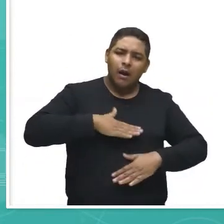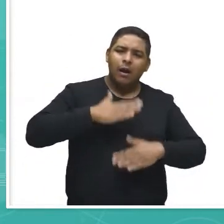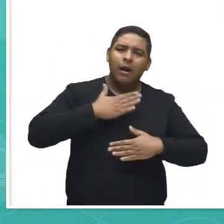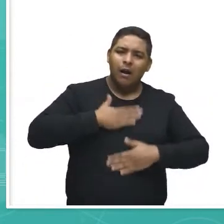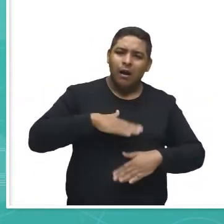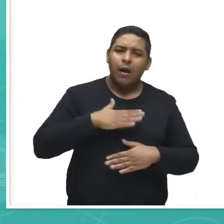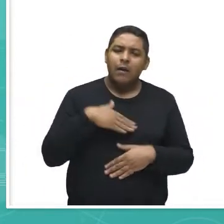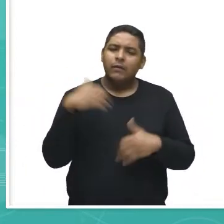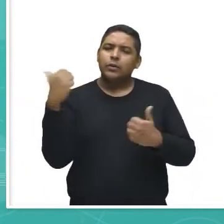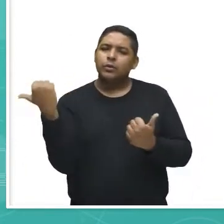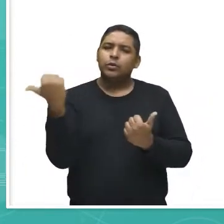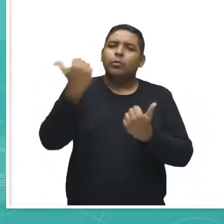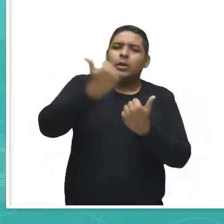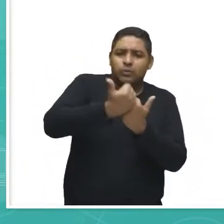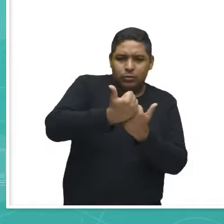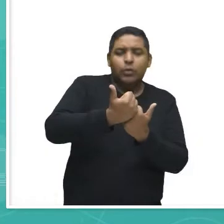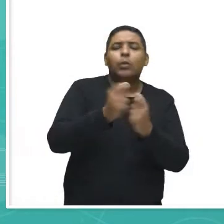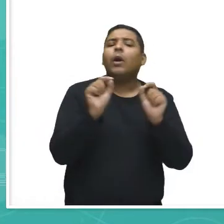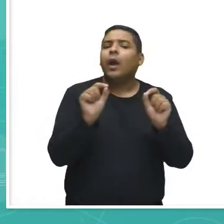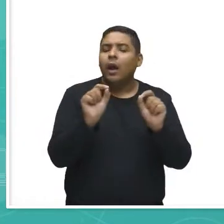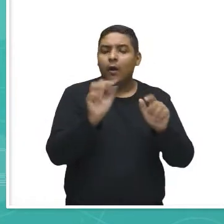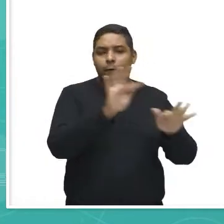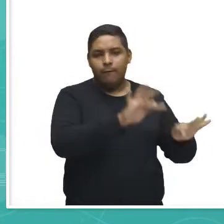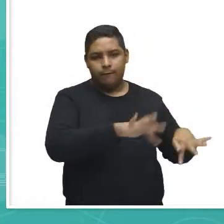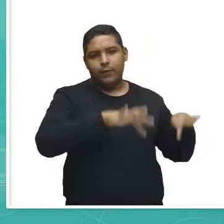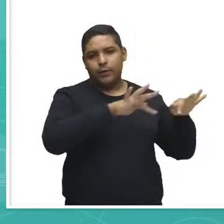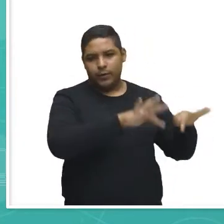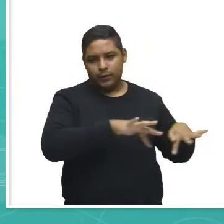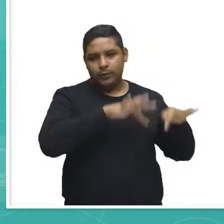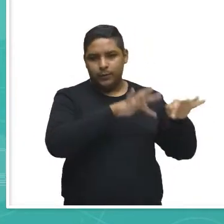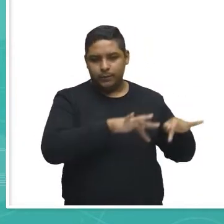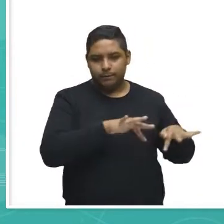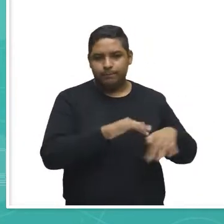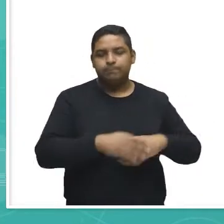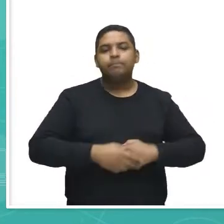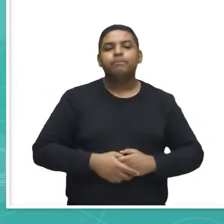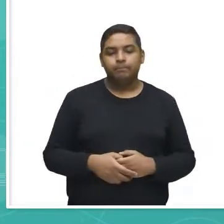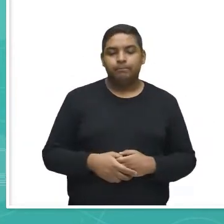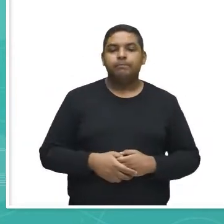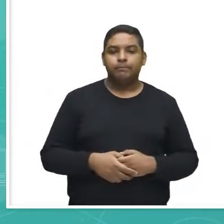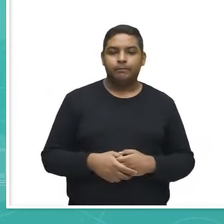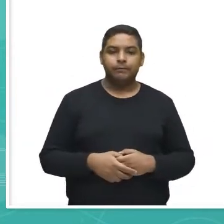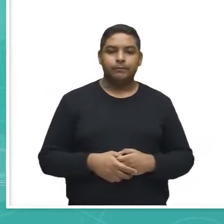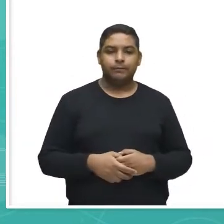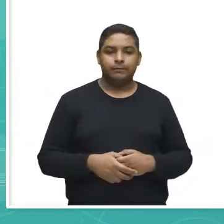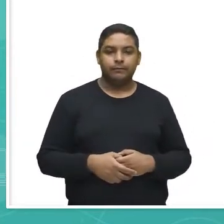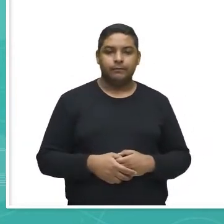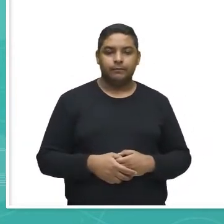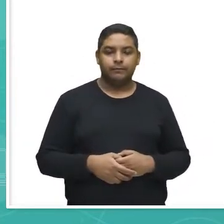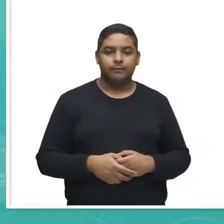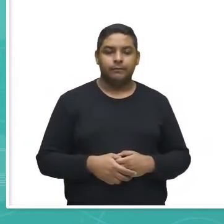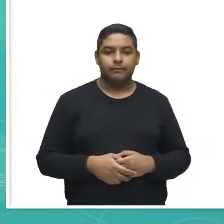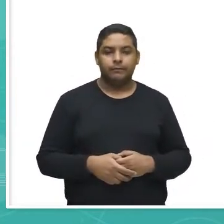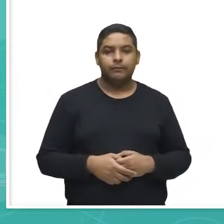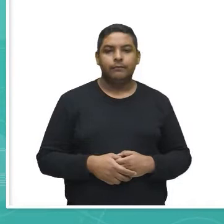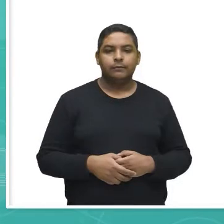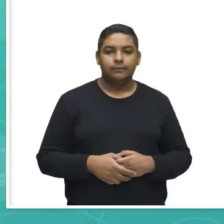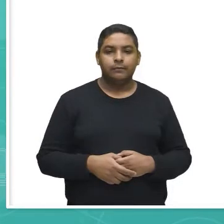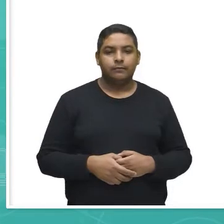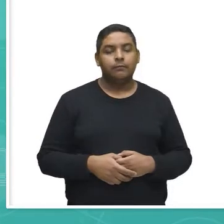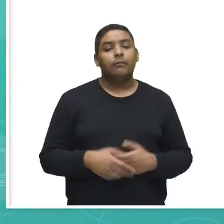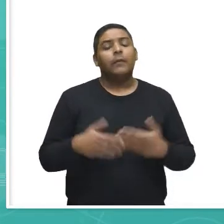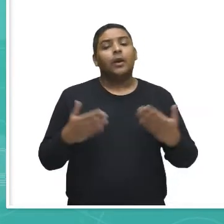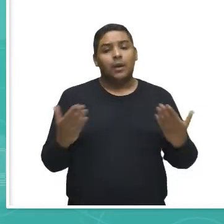do feudalismo. Então, lentamente se sobrepôs aí ao feudalismo, tá? Então, acabou